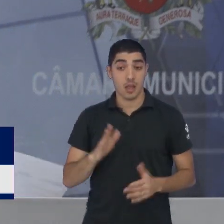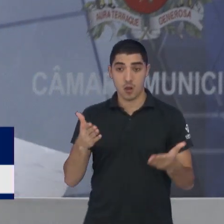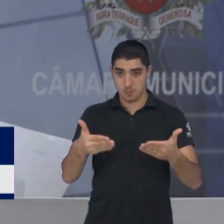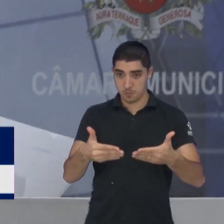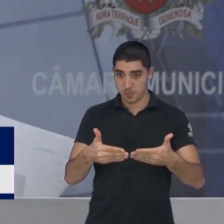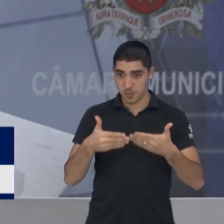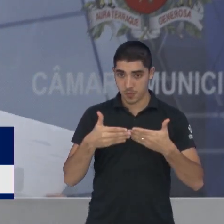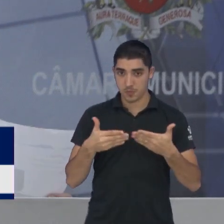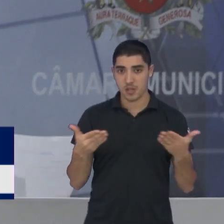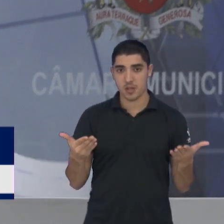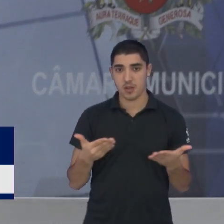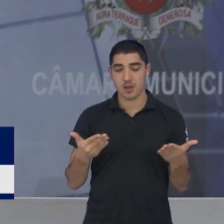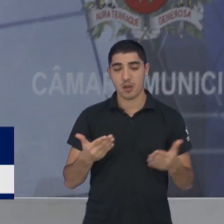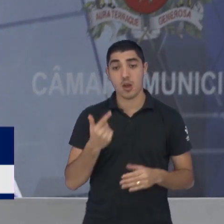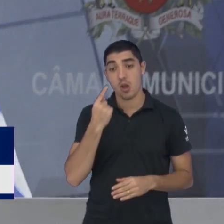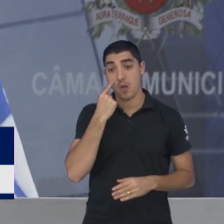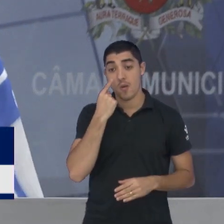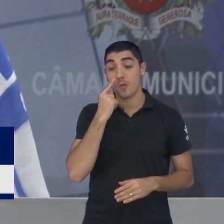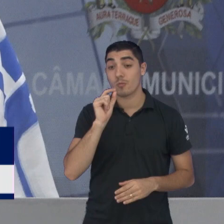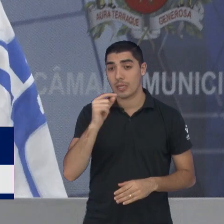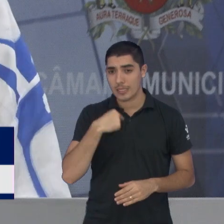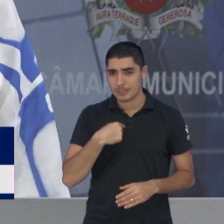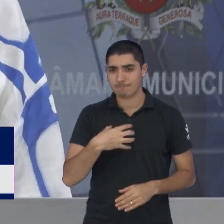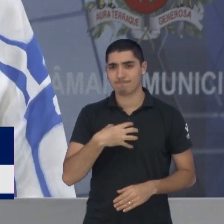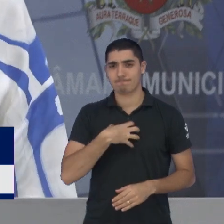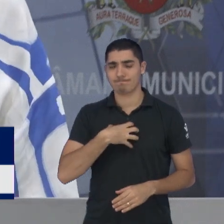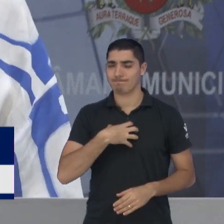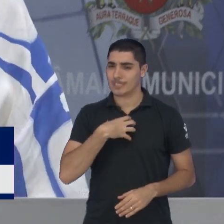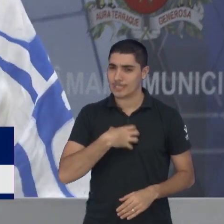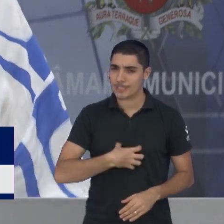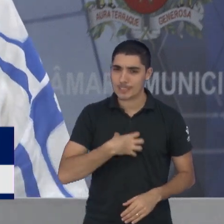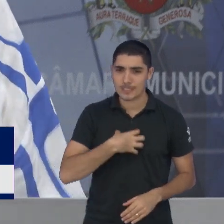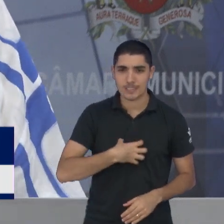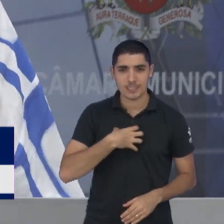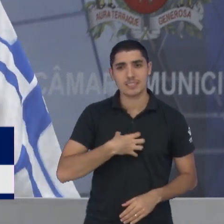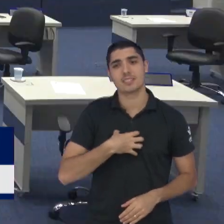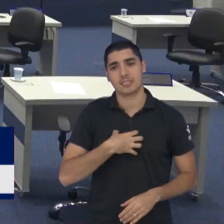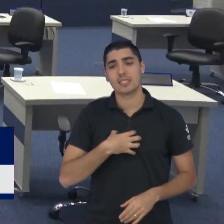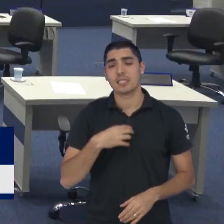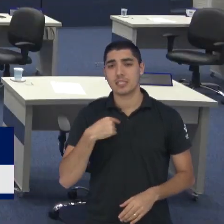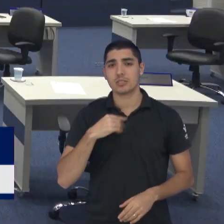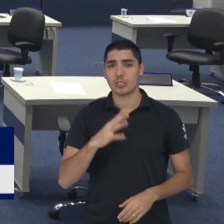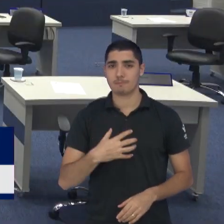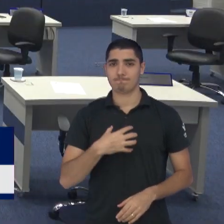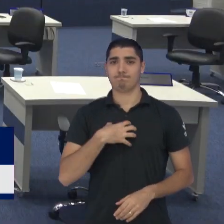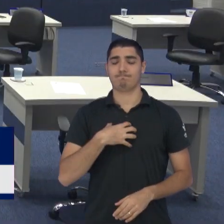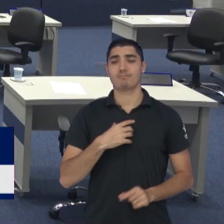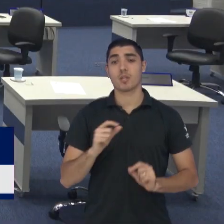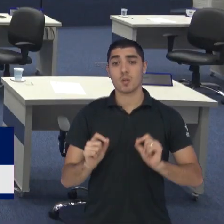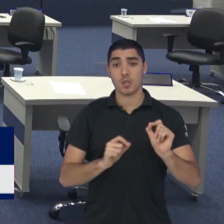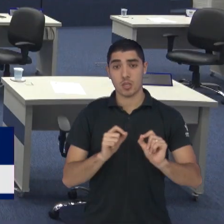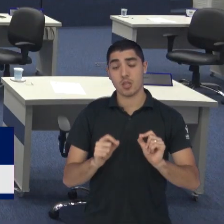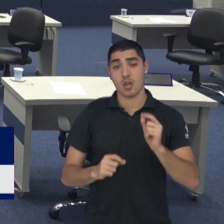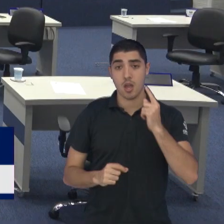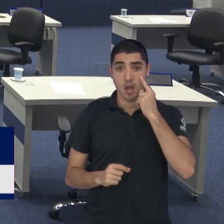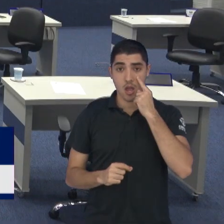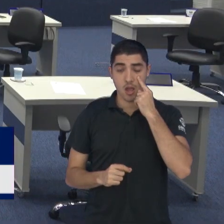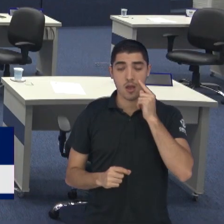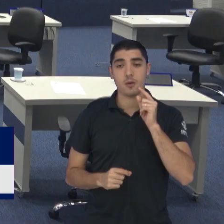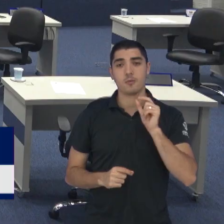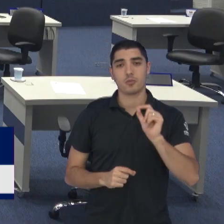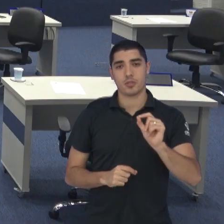Roberto, uma coisa que eu fiquei muito estarrecida, que me tocou muito, foi como uma